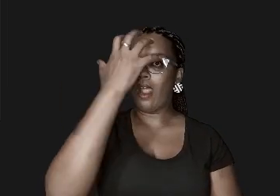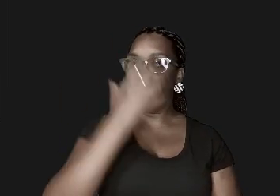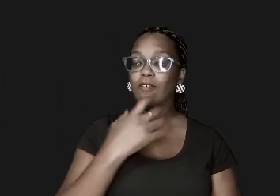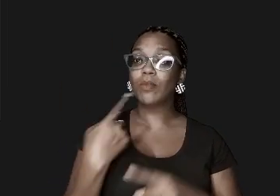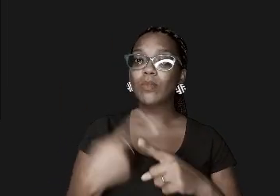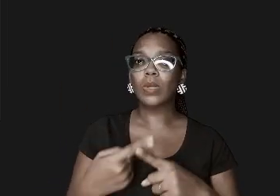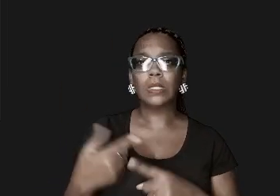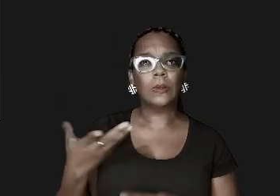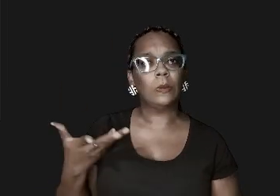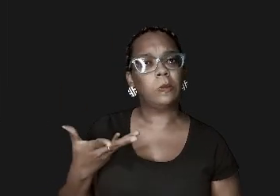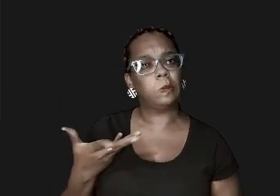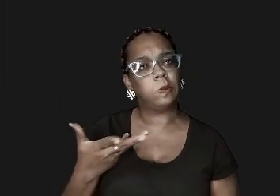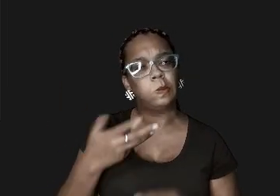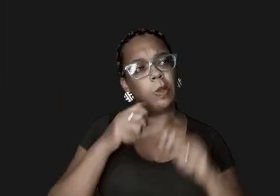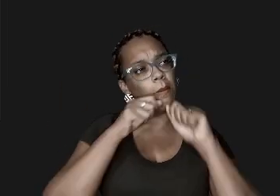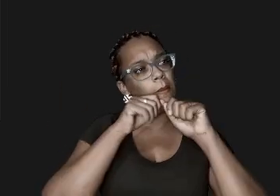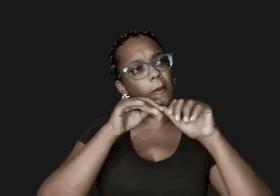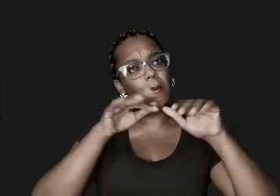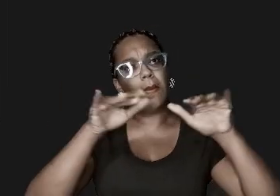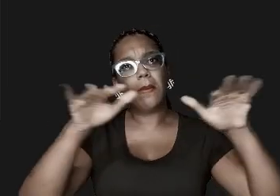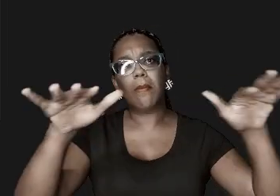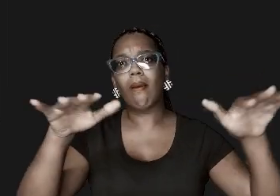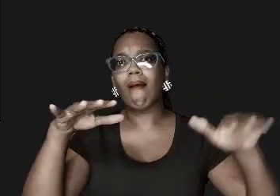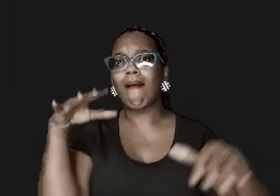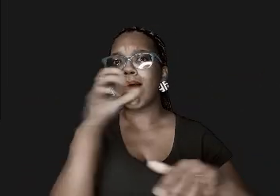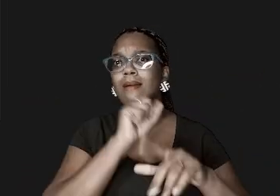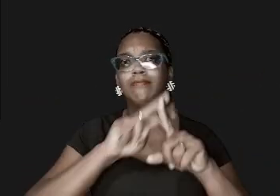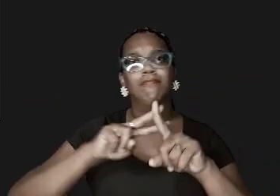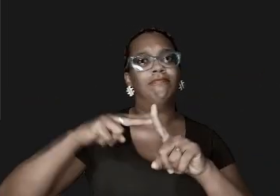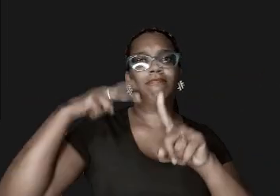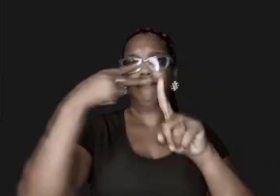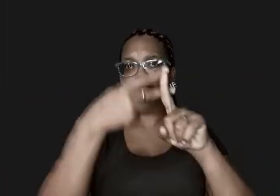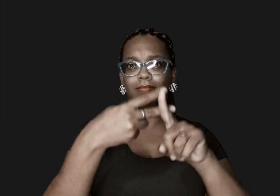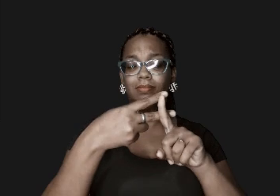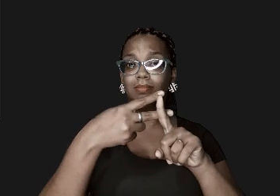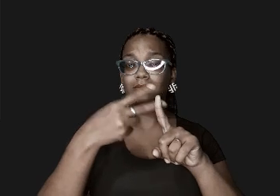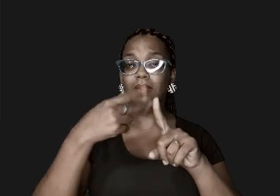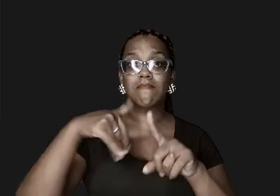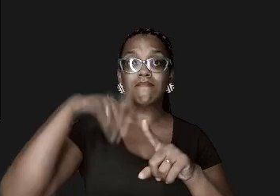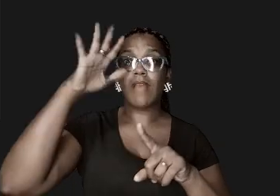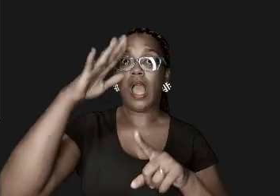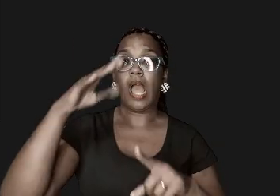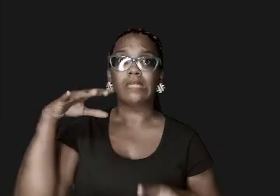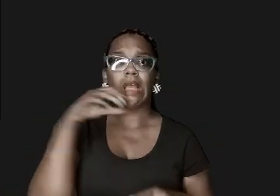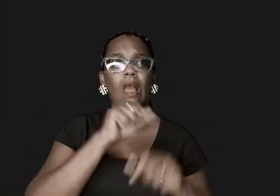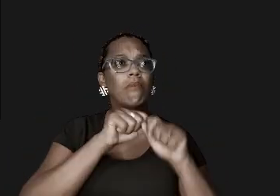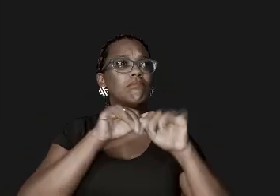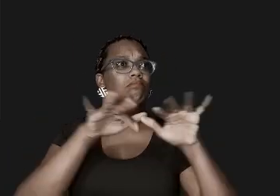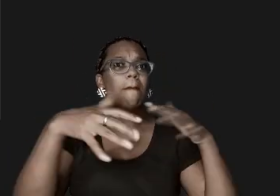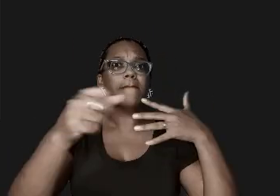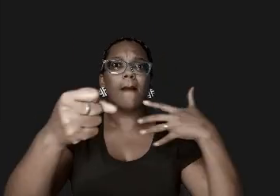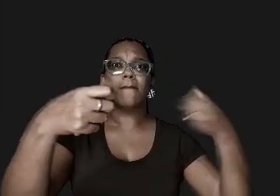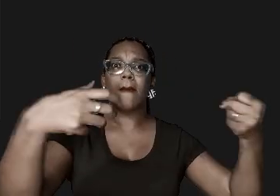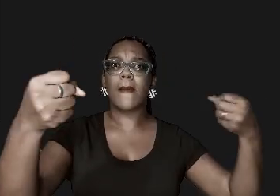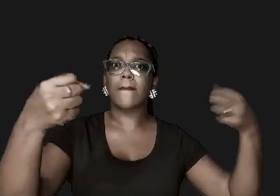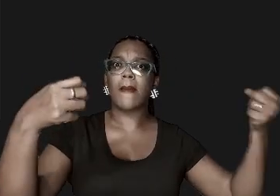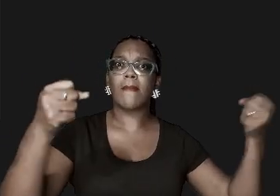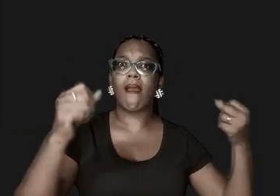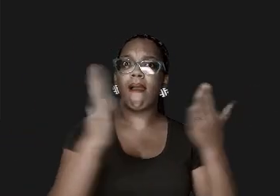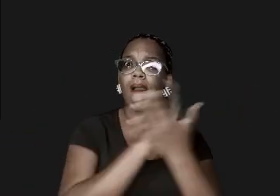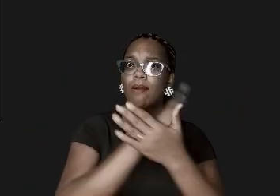esse Impacto mundo digital eu vou passar rapidamente aqui também é mais grave agora porque a velocidade da divulgação